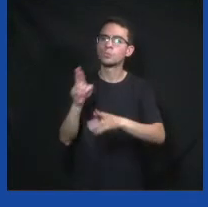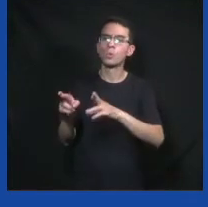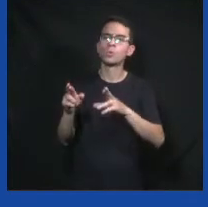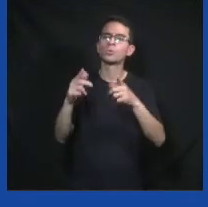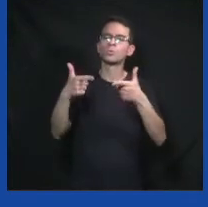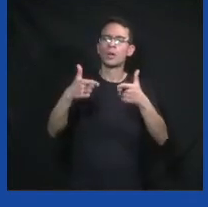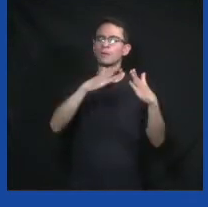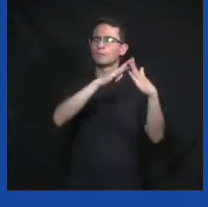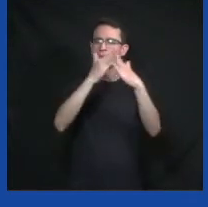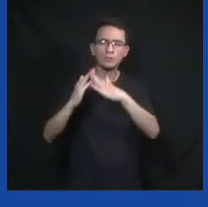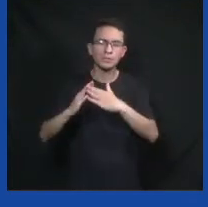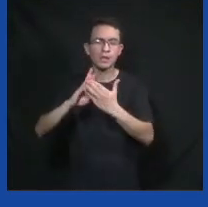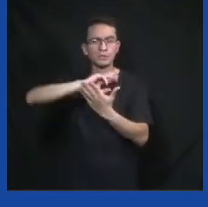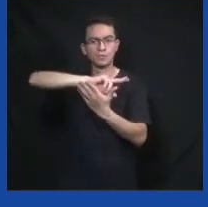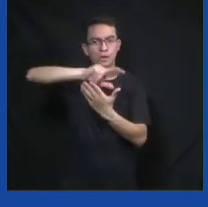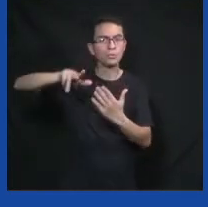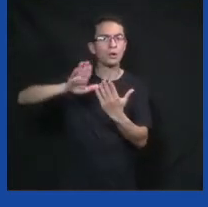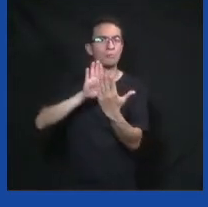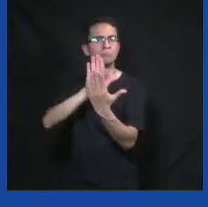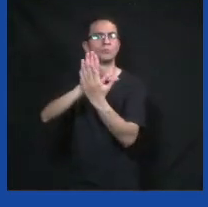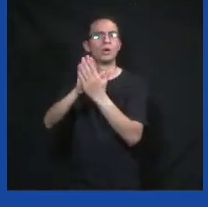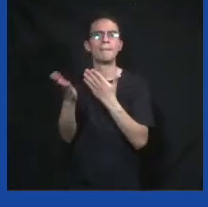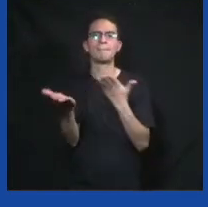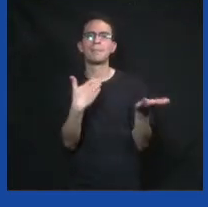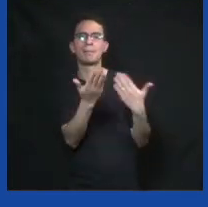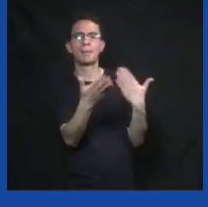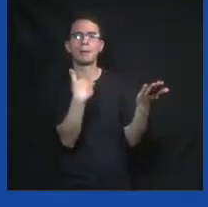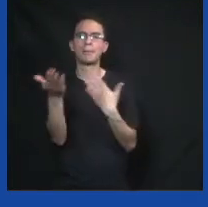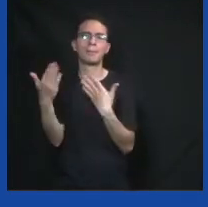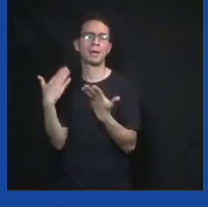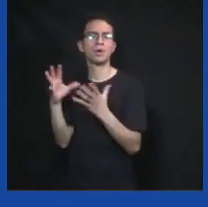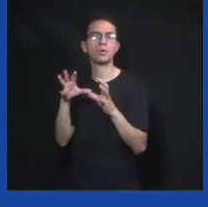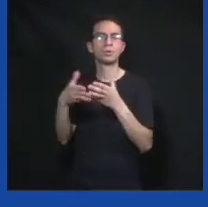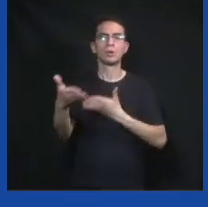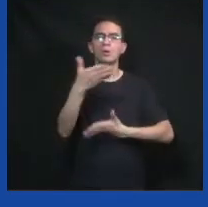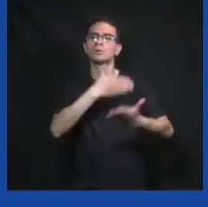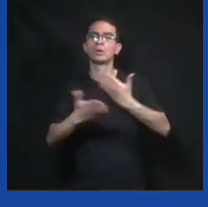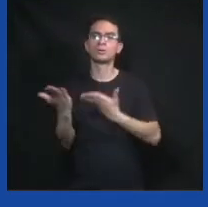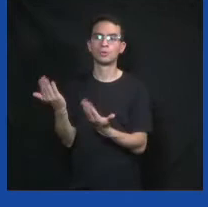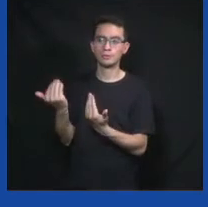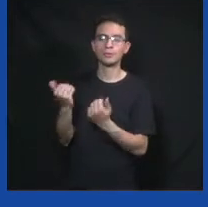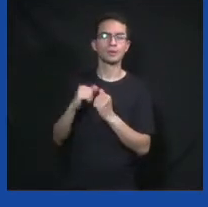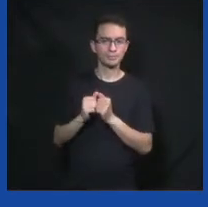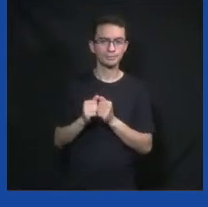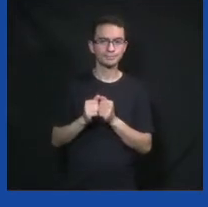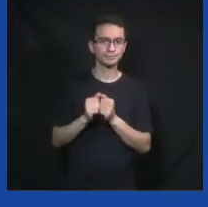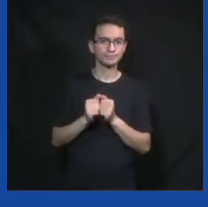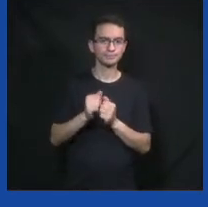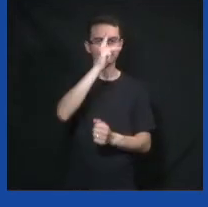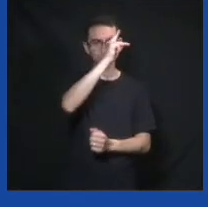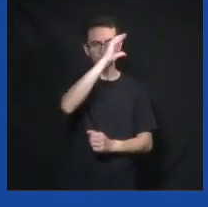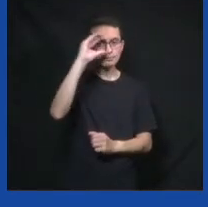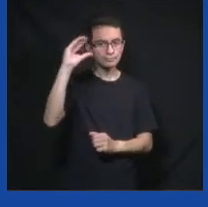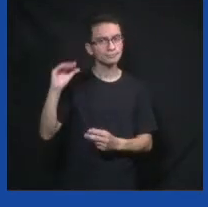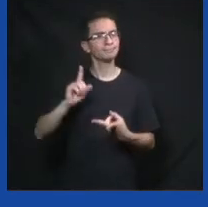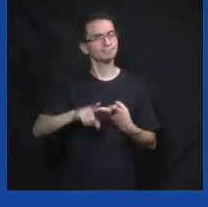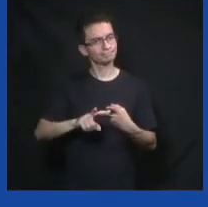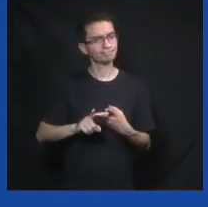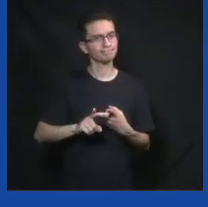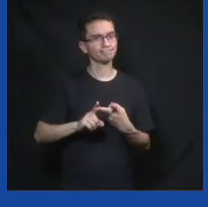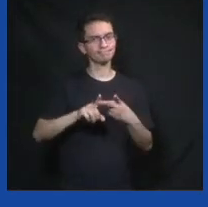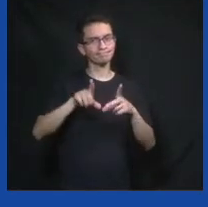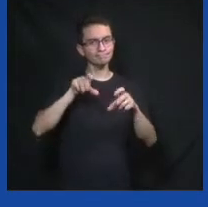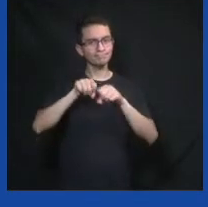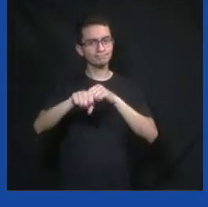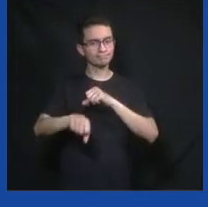públicas, conversar com os jovens. TCCs, dissertações de mestrado, falando a respeito da